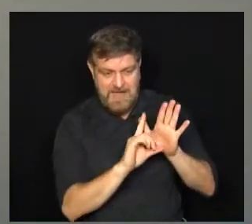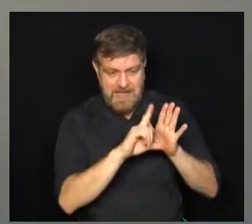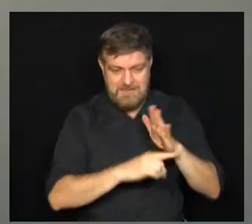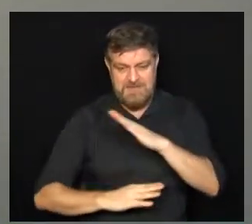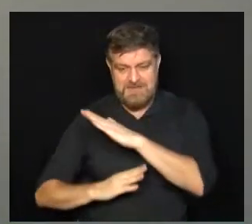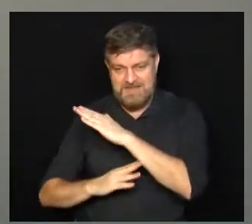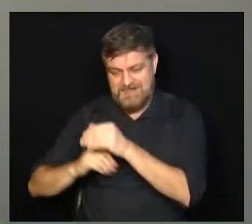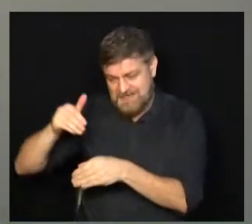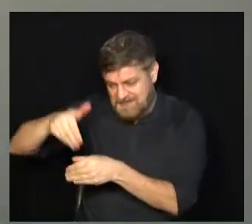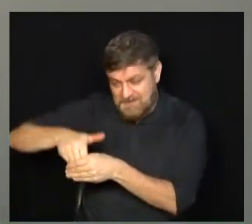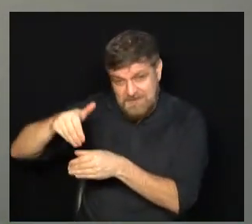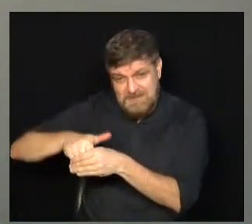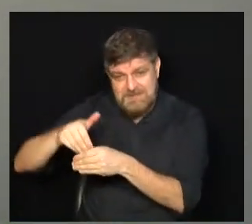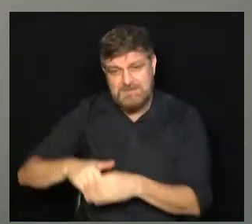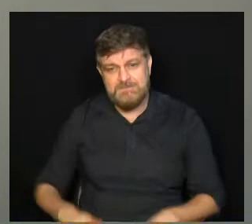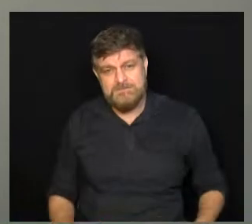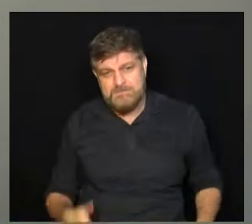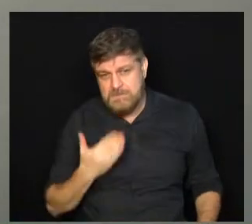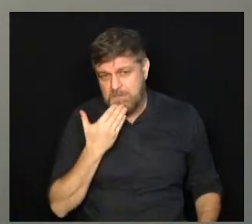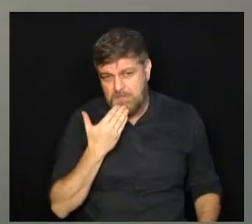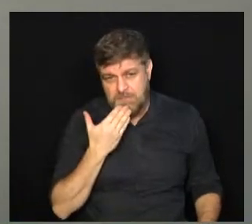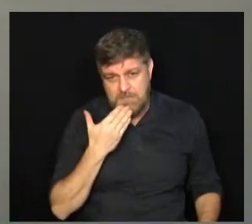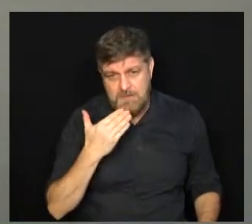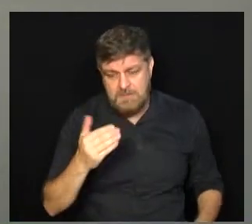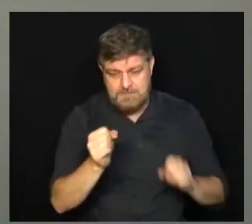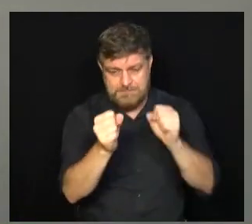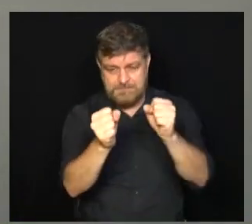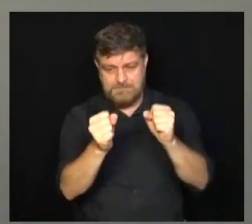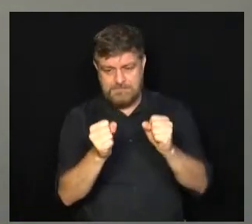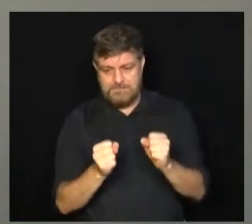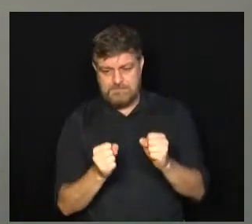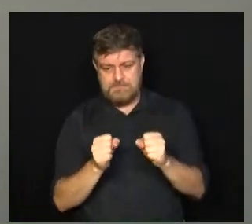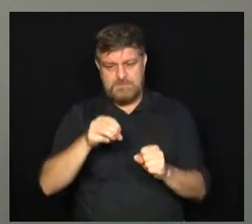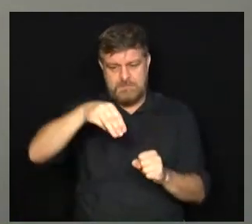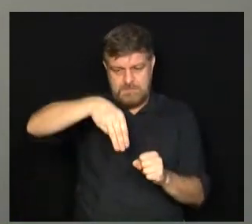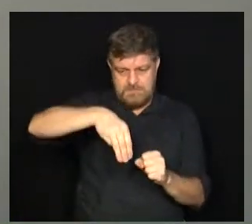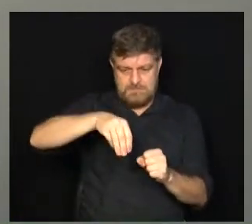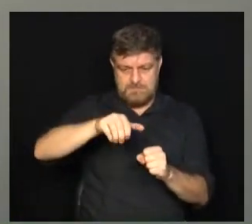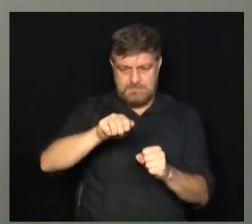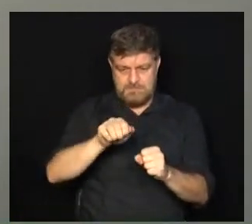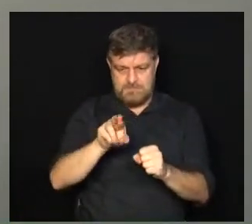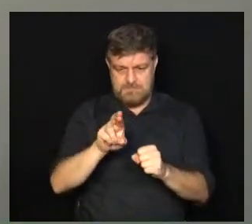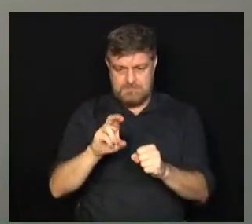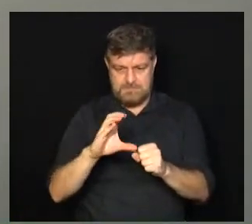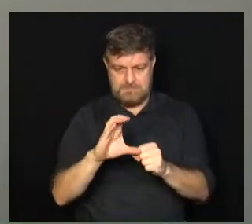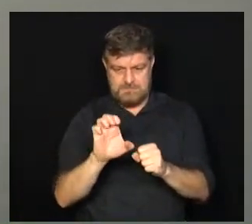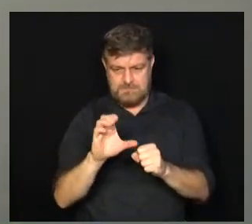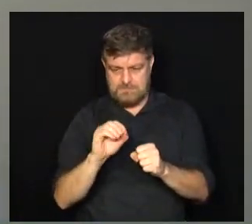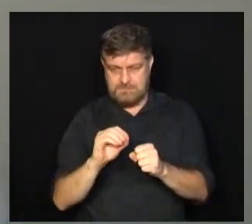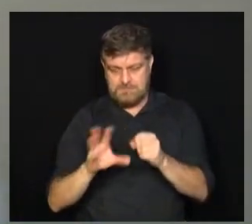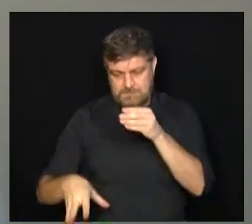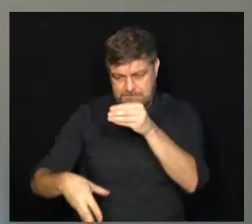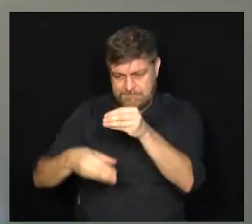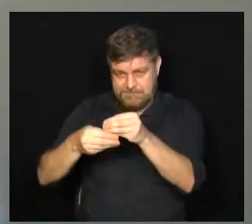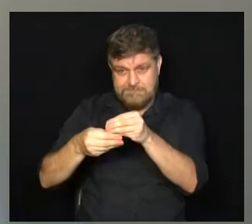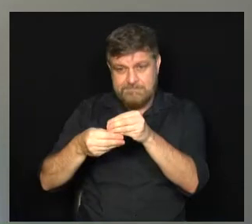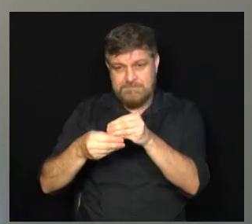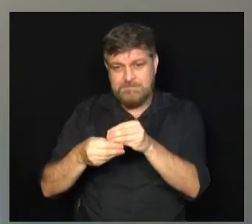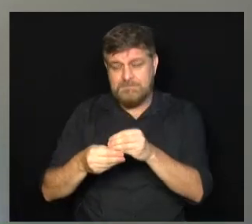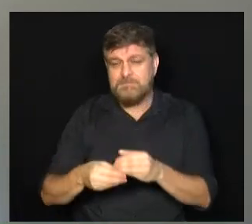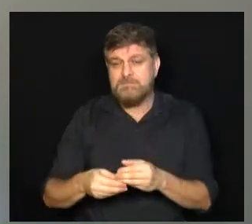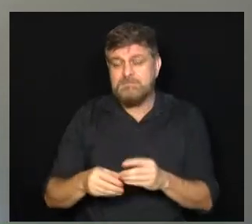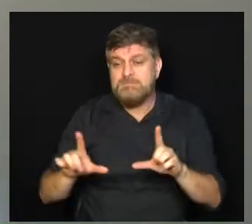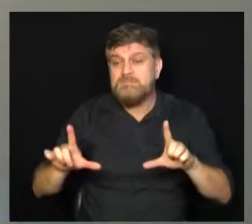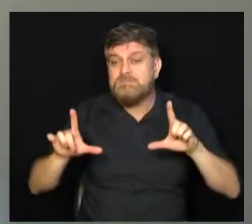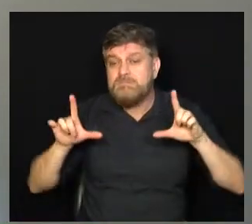votação. Então, eu vou pedir para o comandante Marcelo fazer suas considerações finais. Marcelo, por favor.